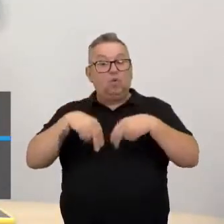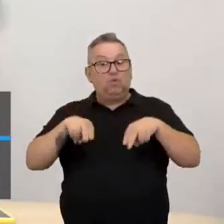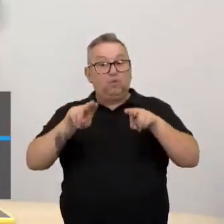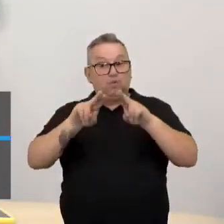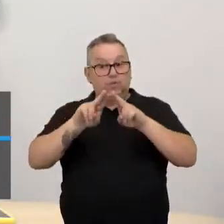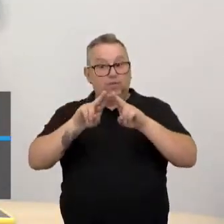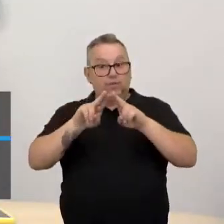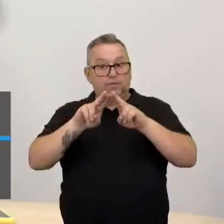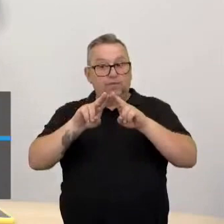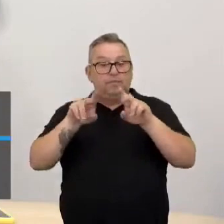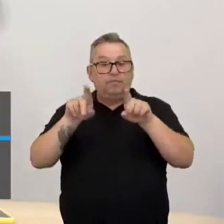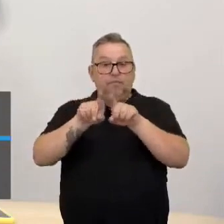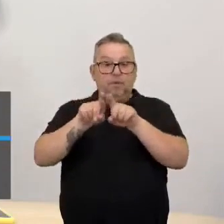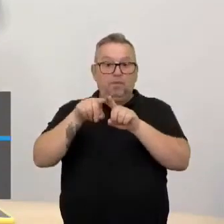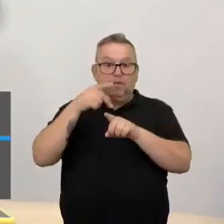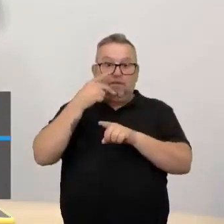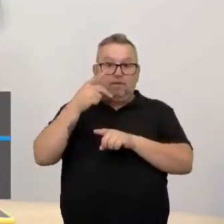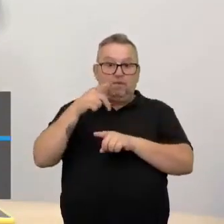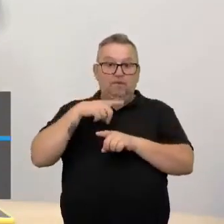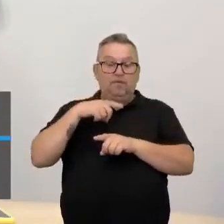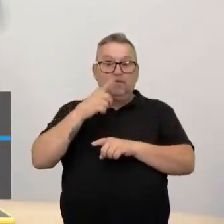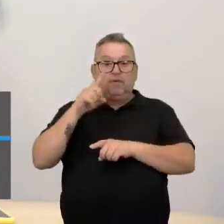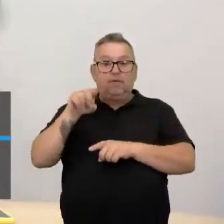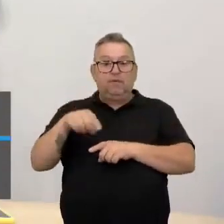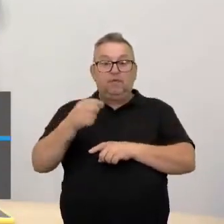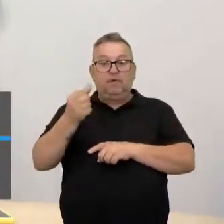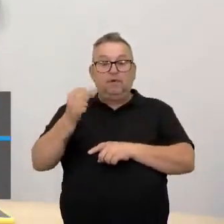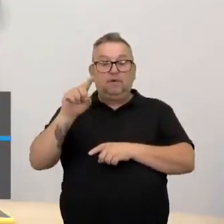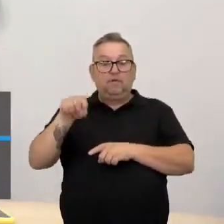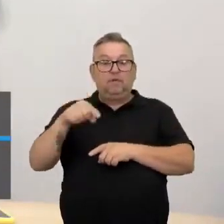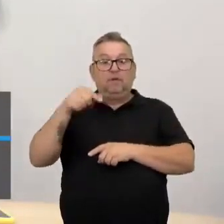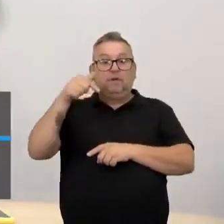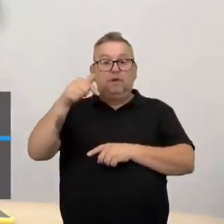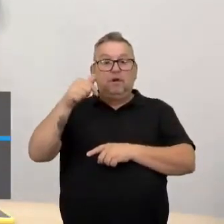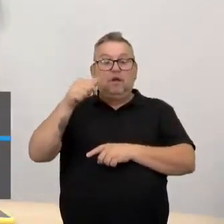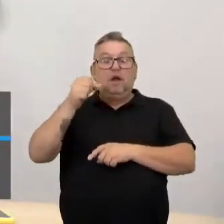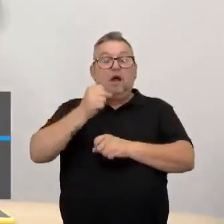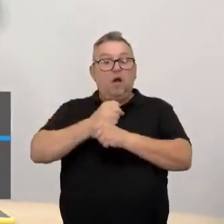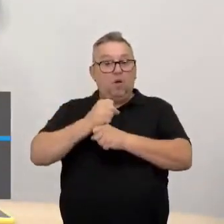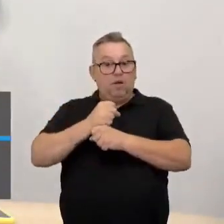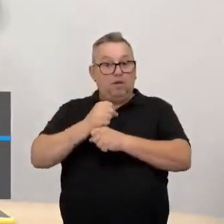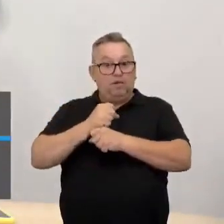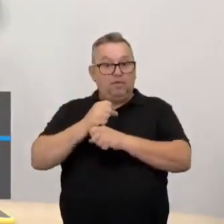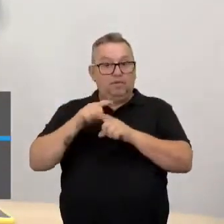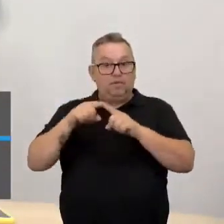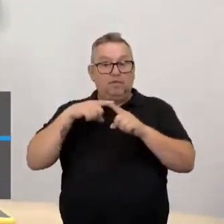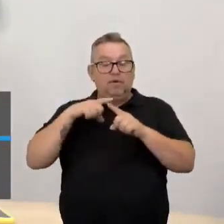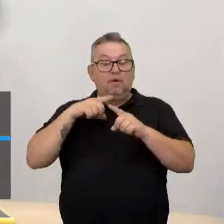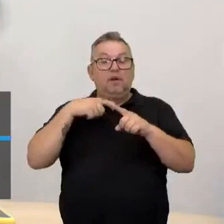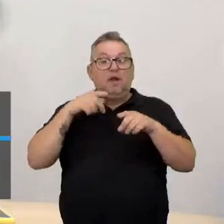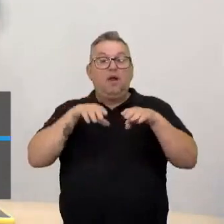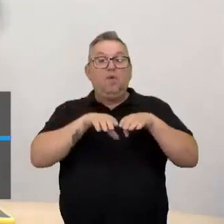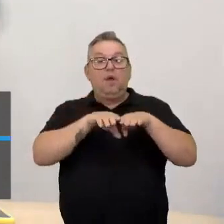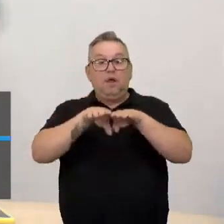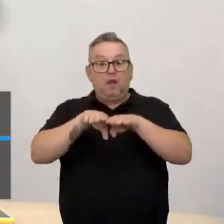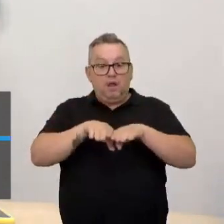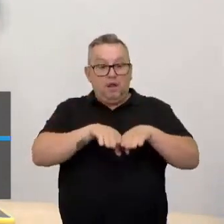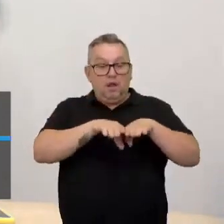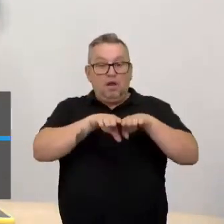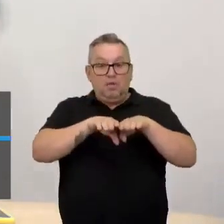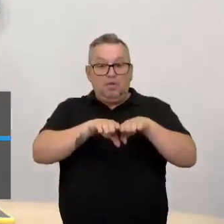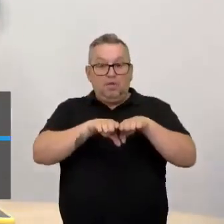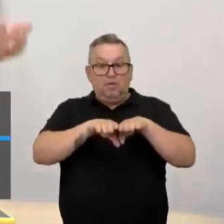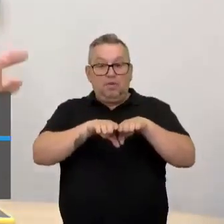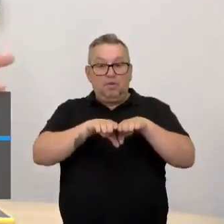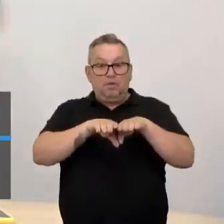Nações Unidas, né, falando aí em torno de 1,6% e 1,7% ao ano, para se ter aquele equilíbrio, né, das pessoas que